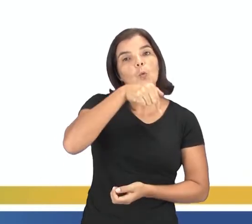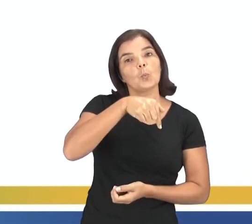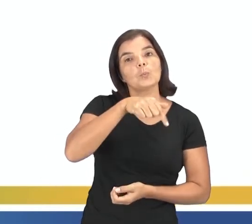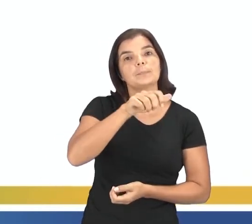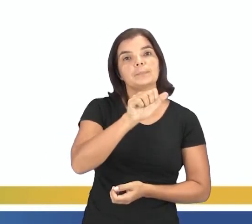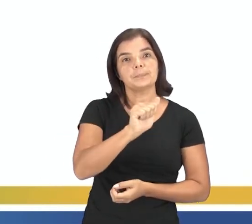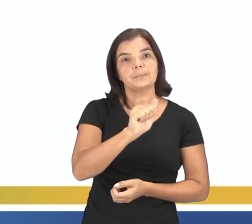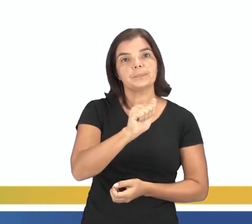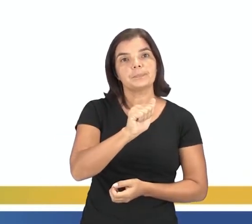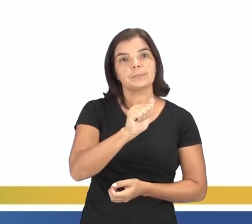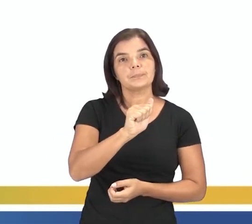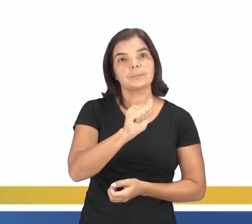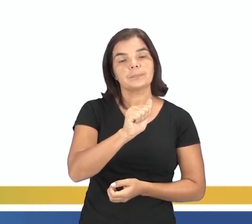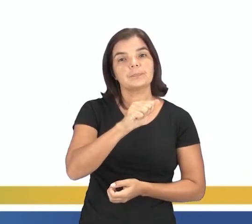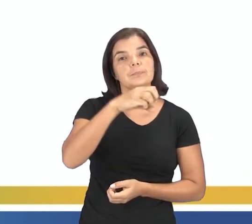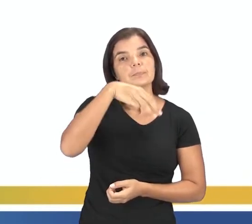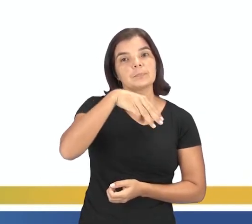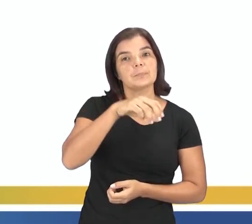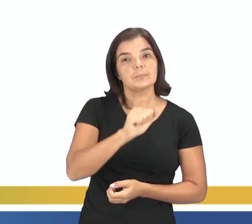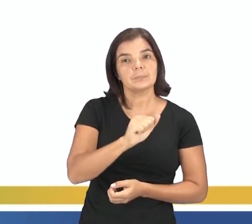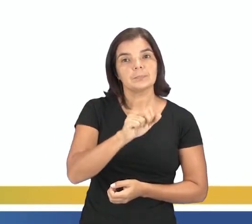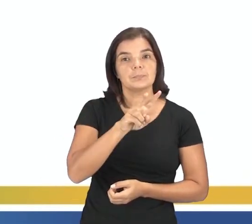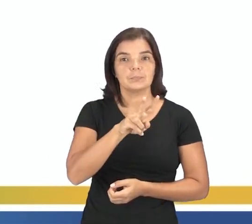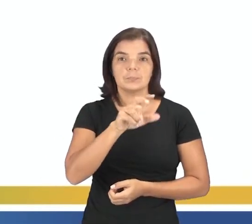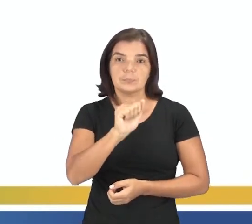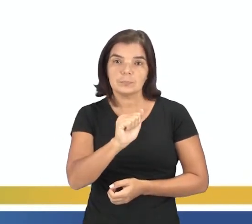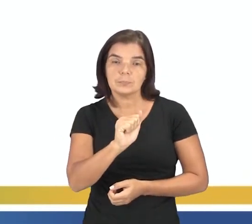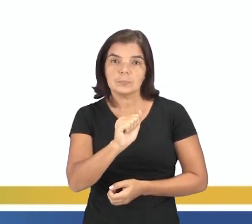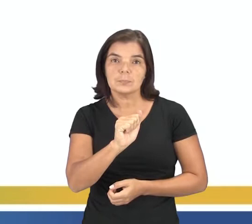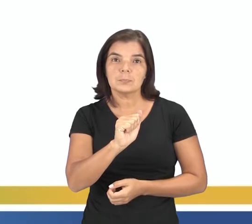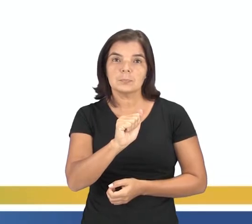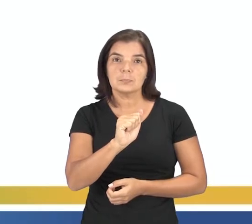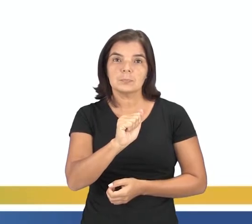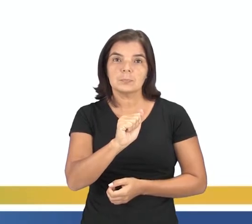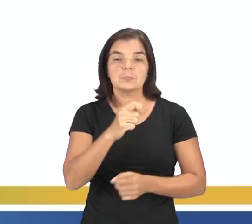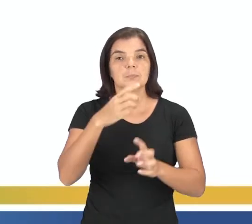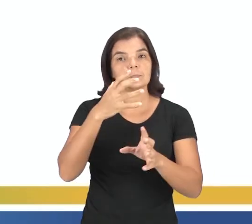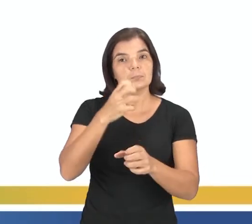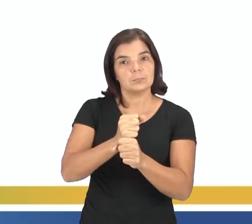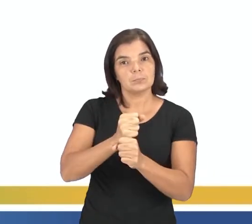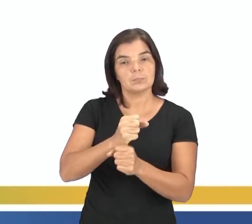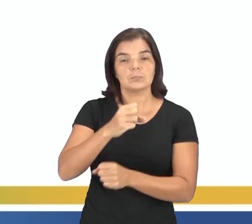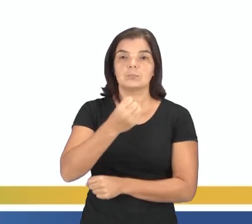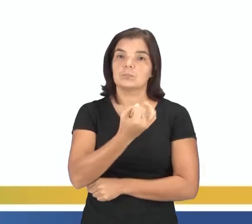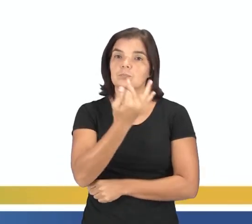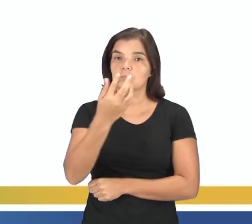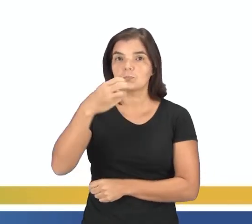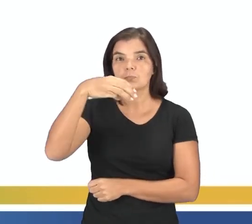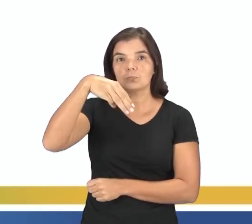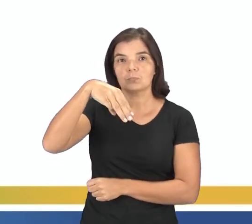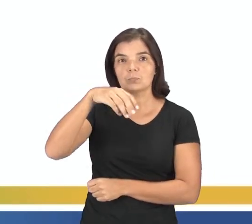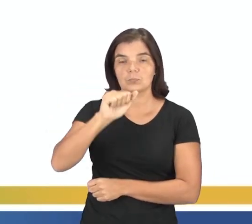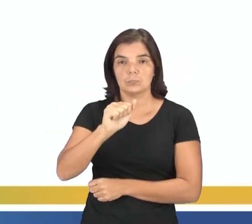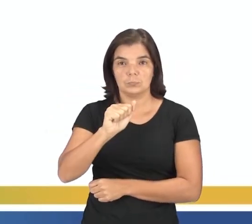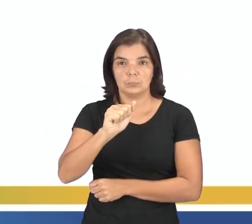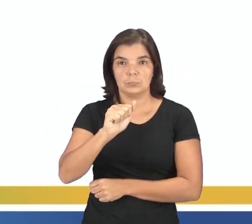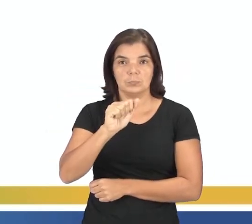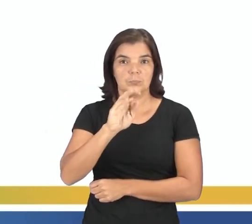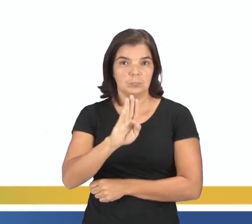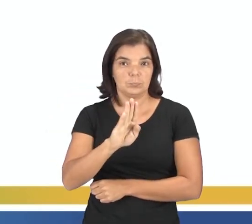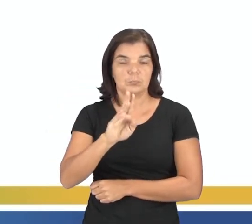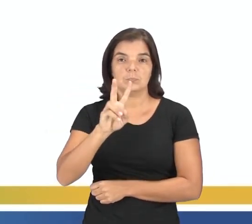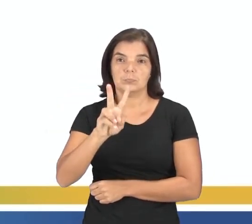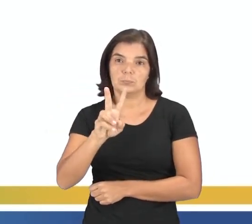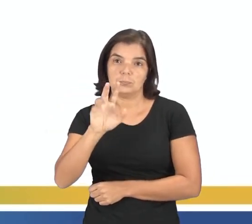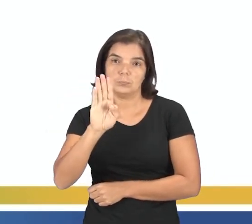de movimento de A, massa de A, vezes velocidade de A, mais quantidade de movimento de B, que é massa